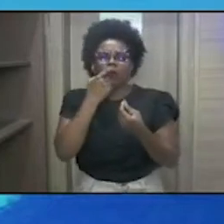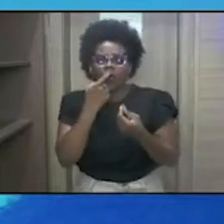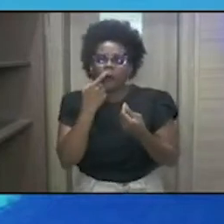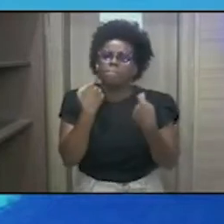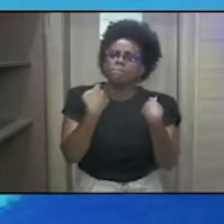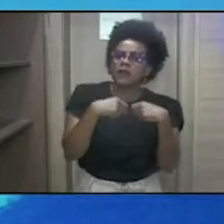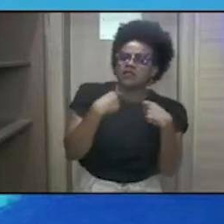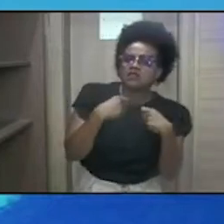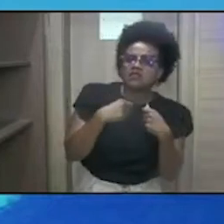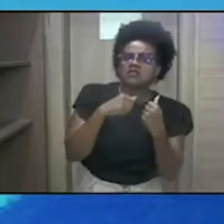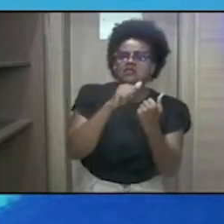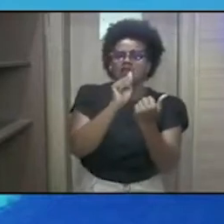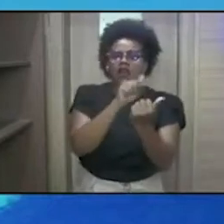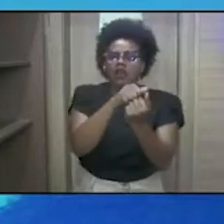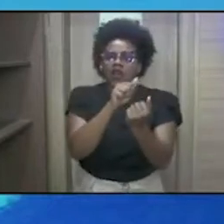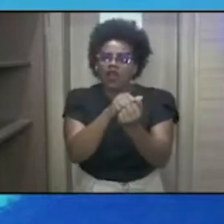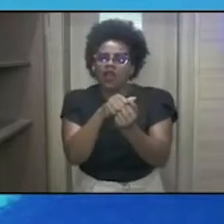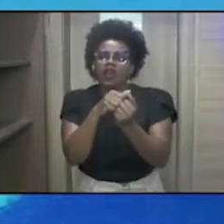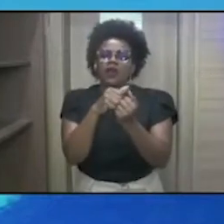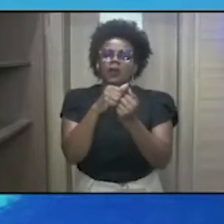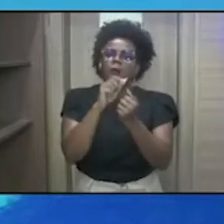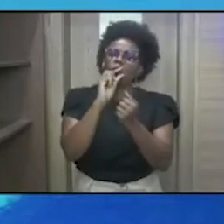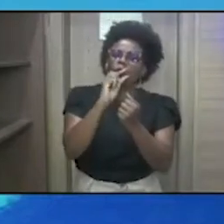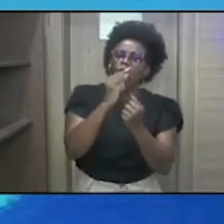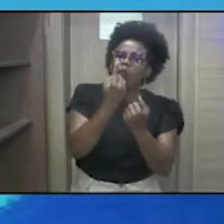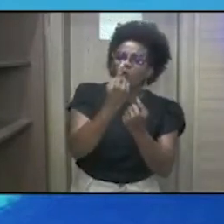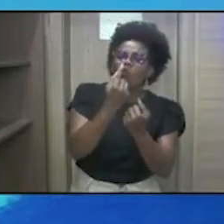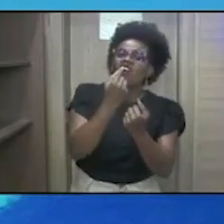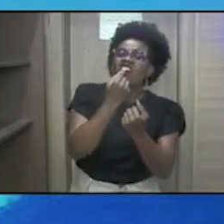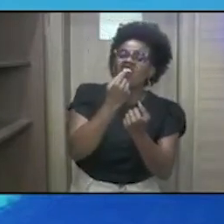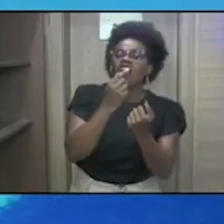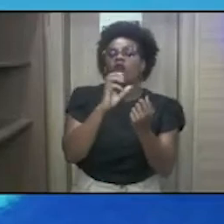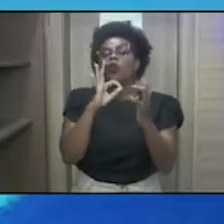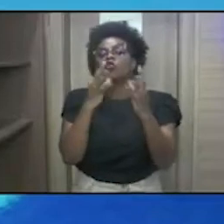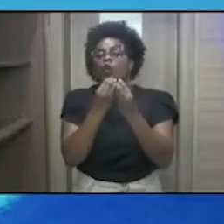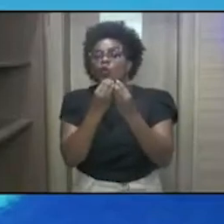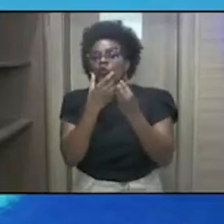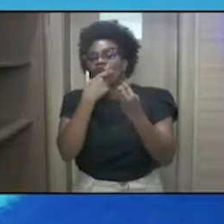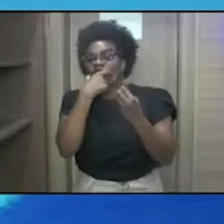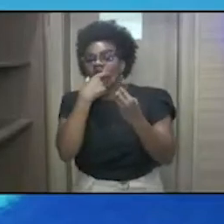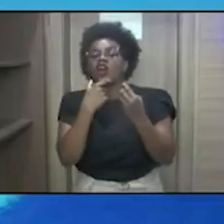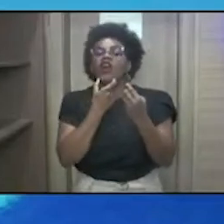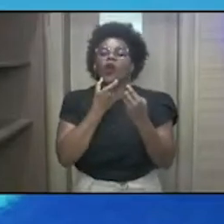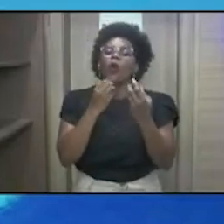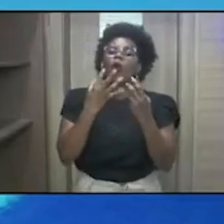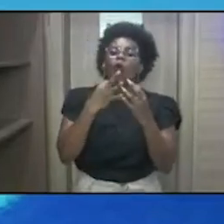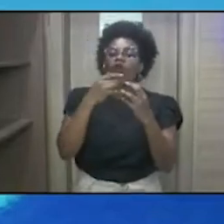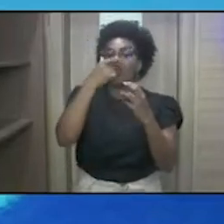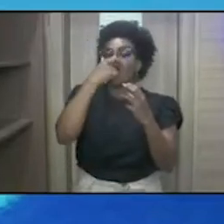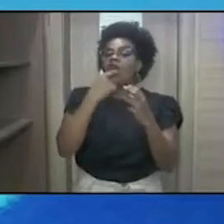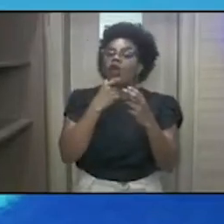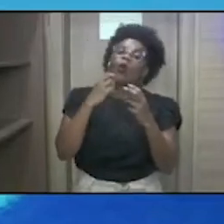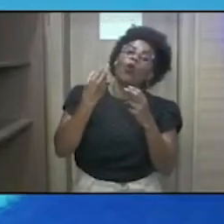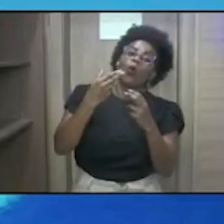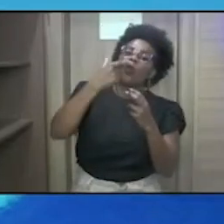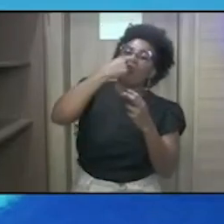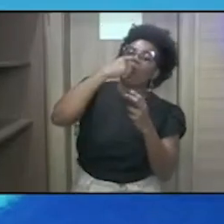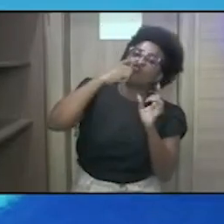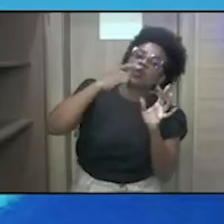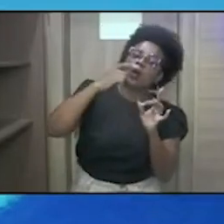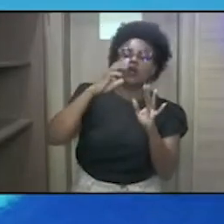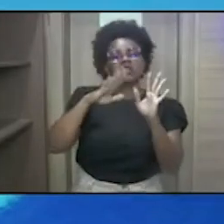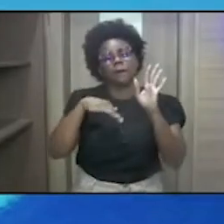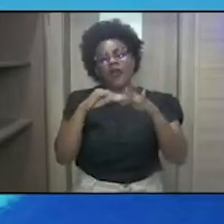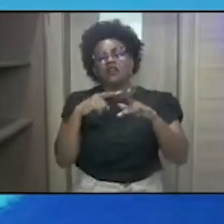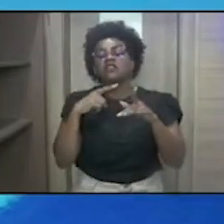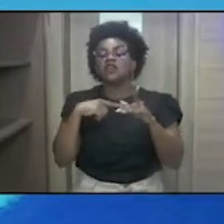necessidade de uma prótese fixa, parcial ou total, por tipo e por arcada, e também essa percepção da saúde bucal em torno de